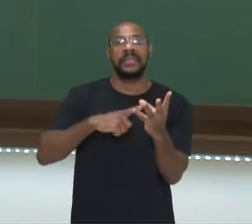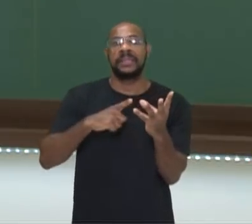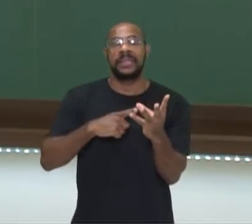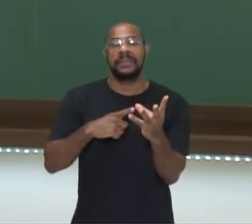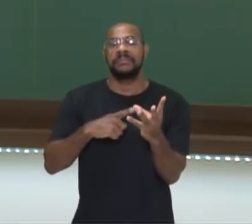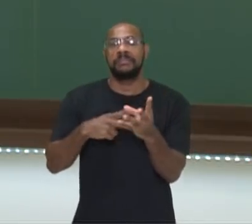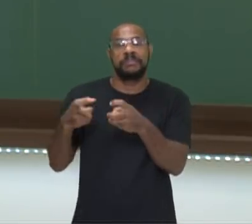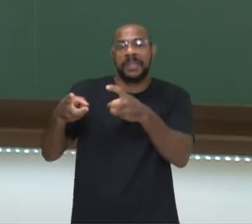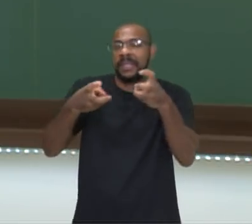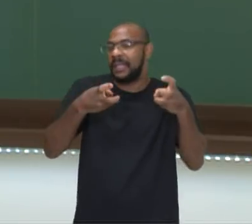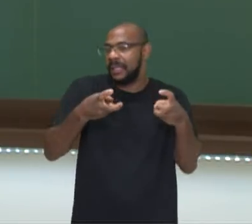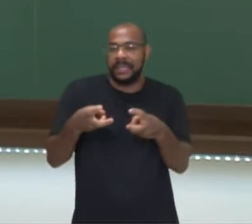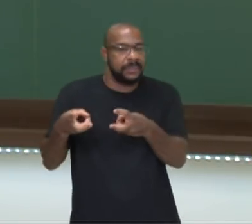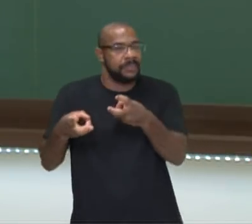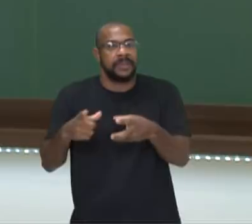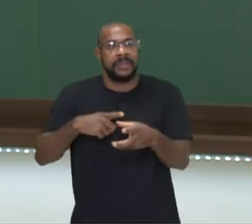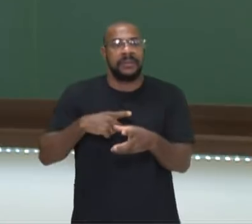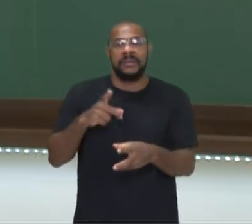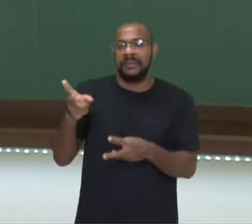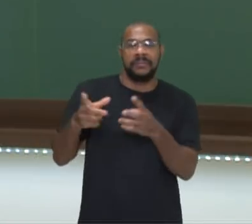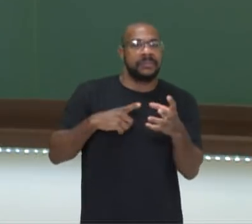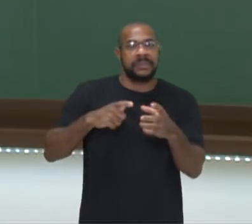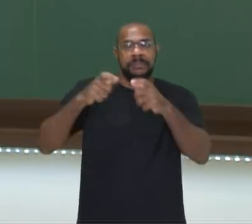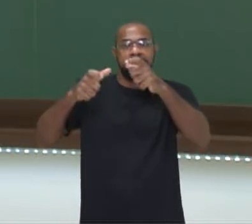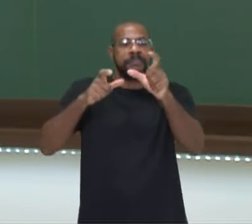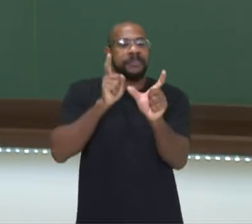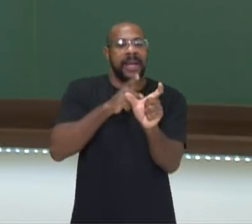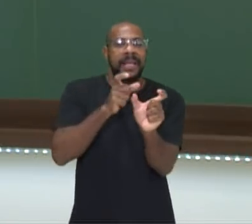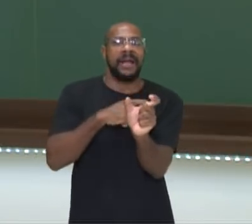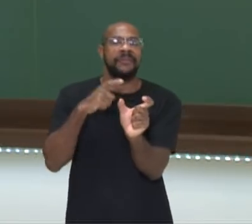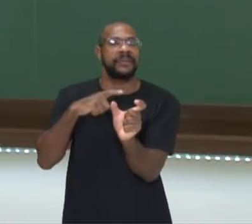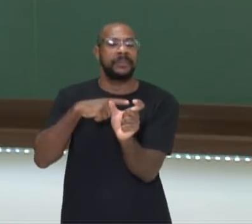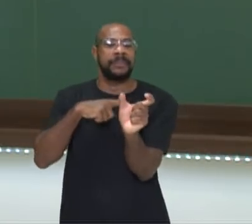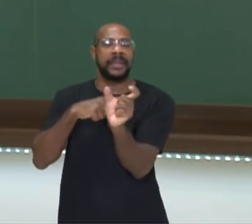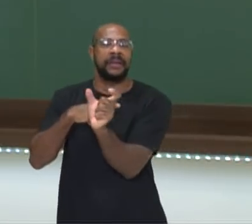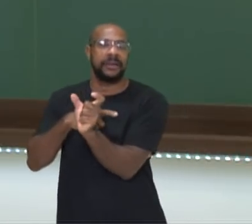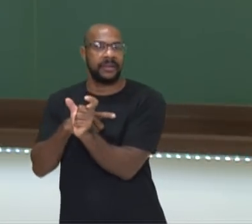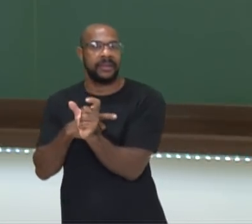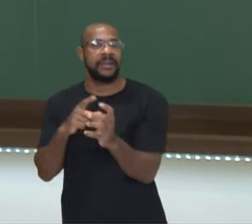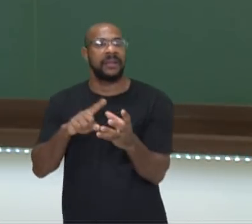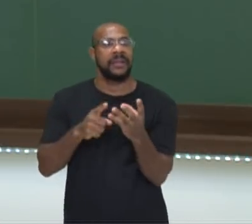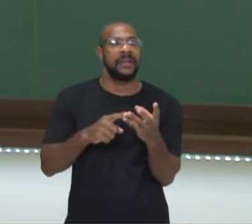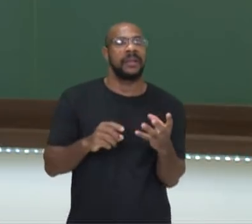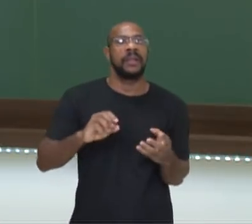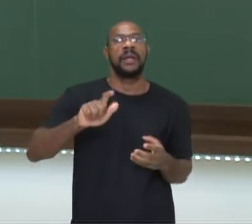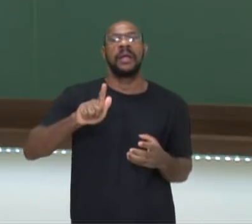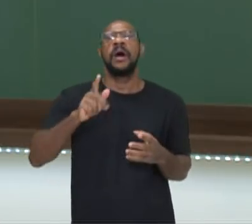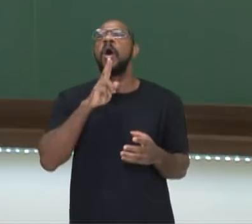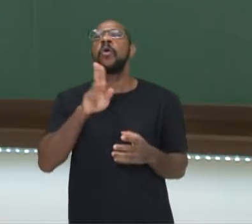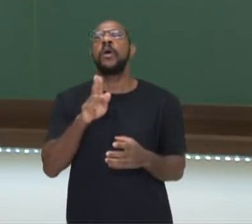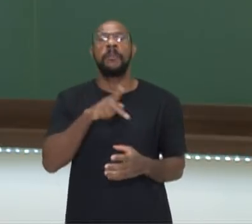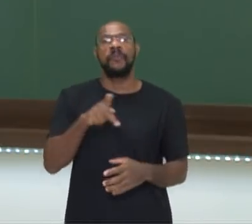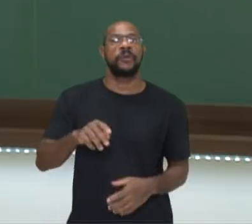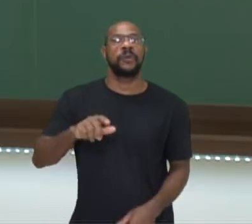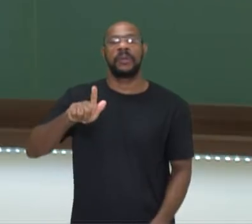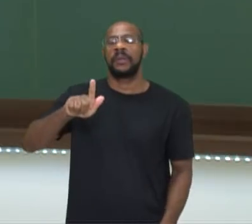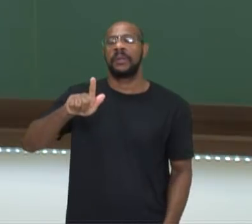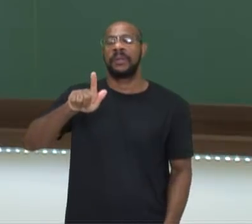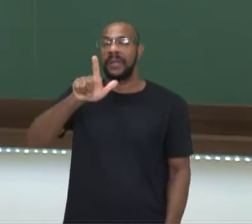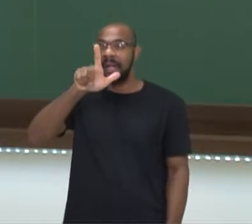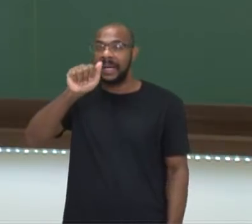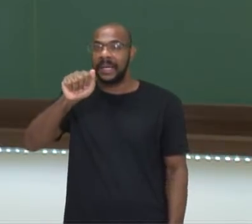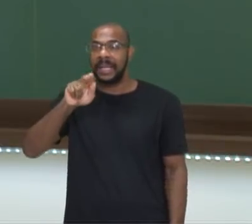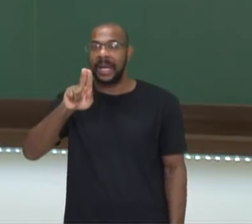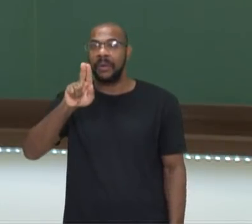lugar. Por isso que chama vogal, porque ela vai para lá, ela vai para cá, né? Olha no nome da professora, Gláucia. Eu